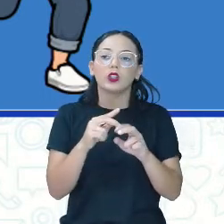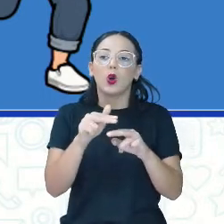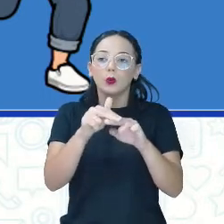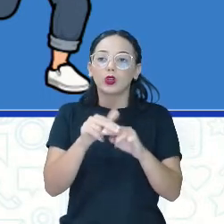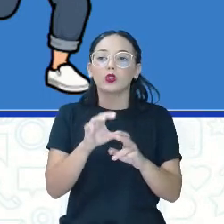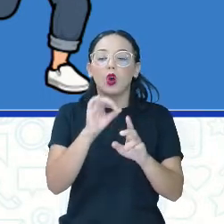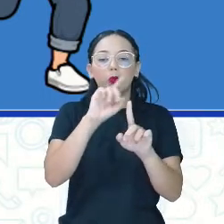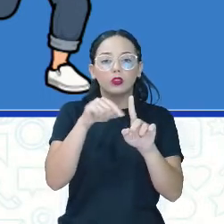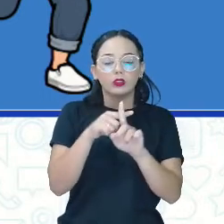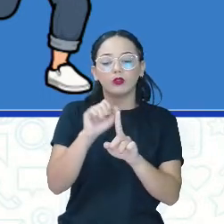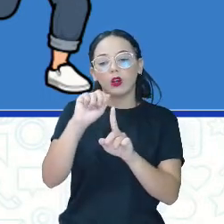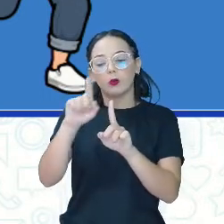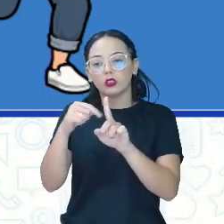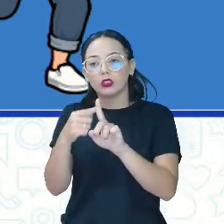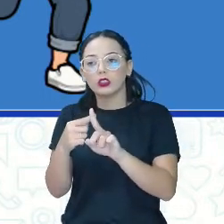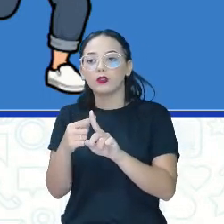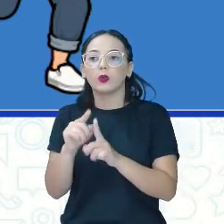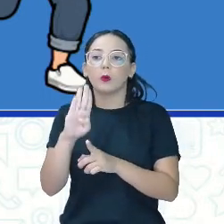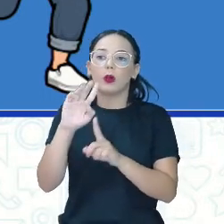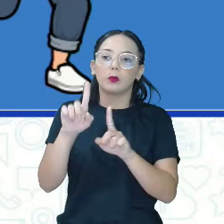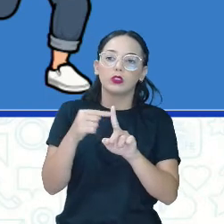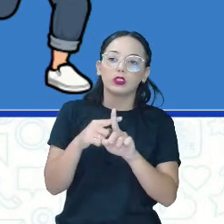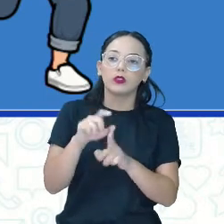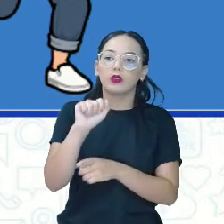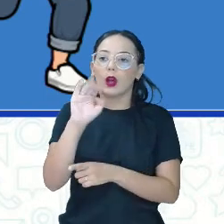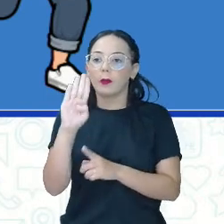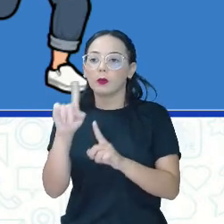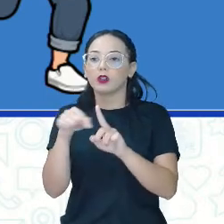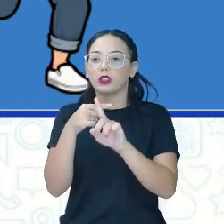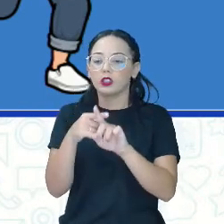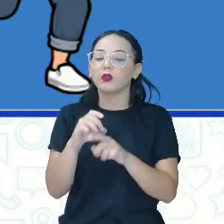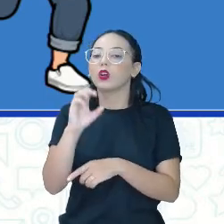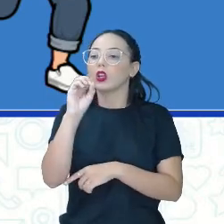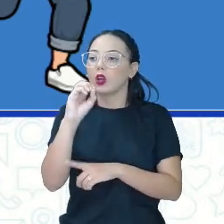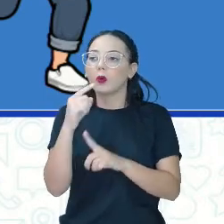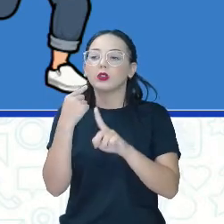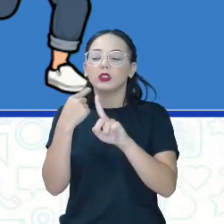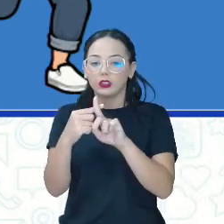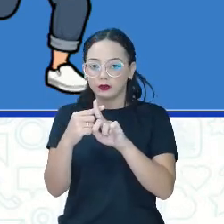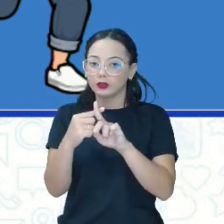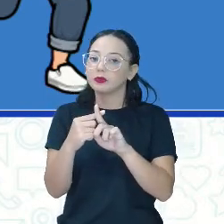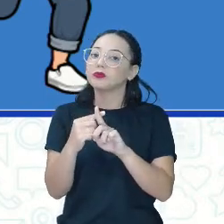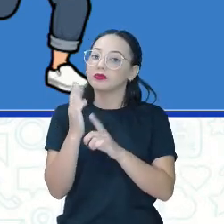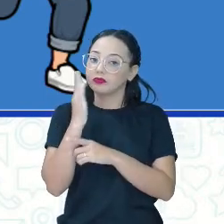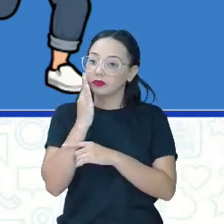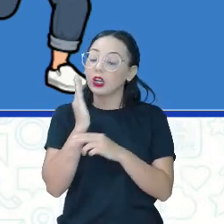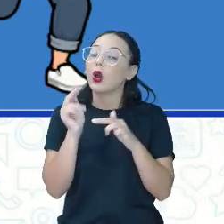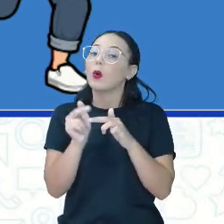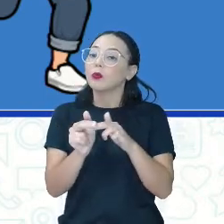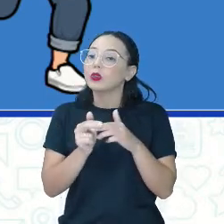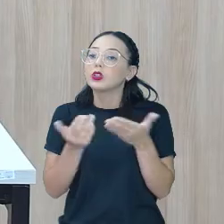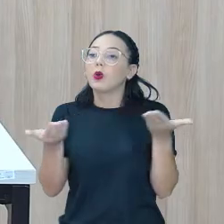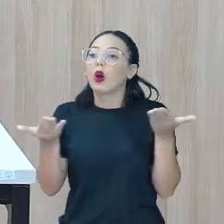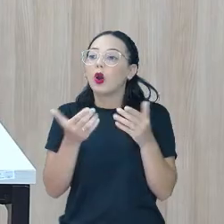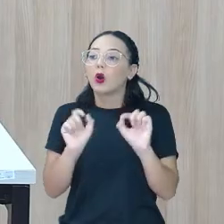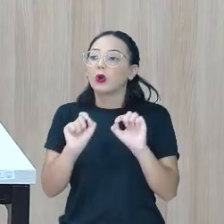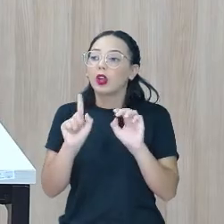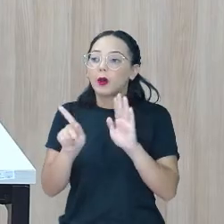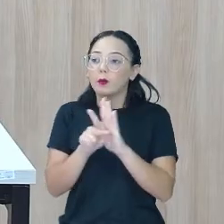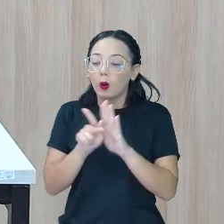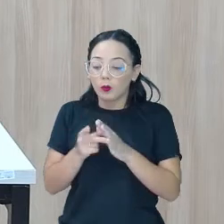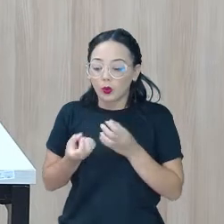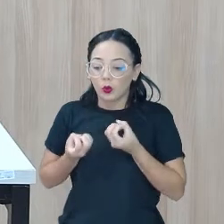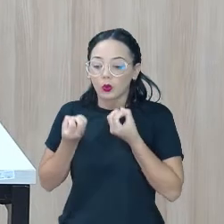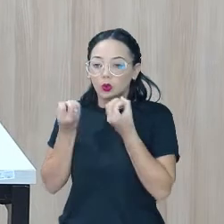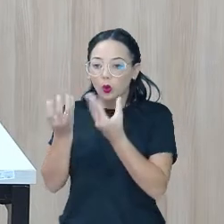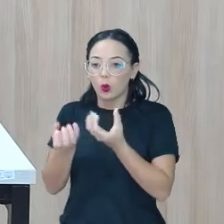para O positivo, A positivo, B positivo, AB positivo e O positivo. Então, aí a questão do doador para